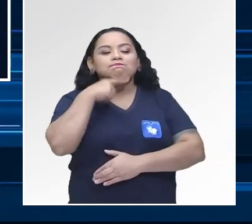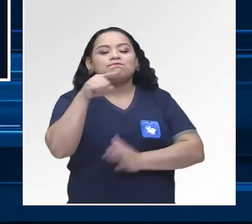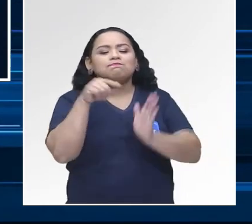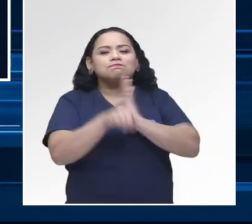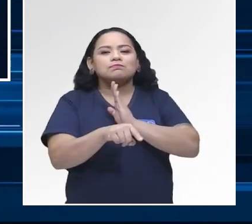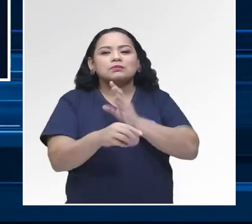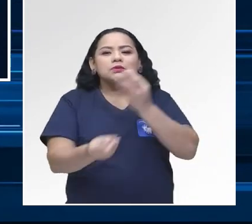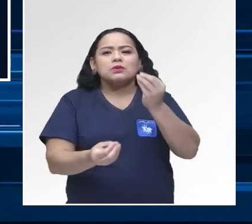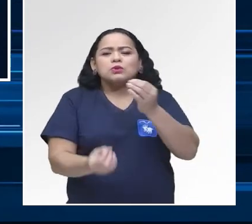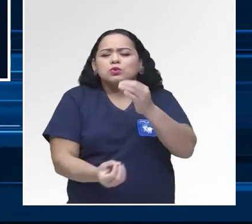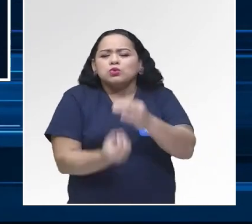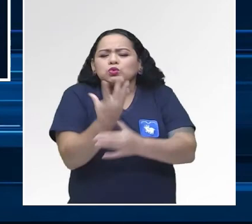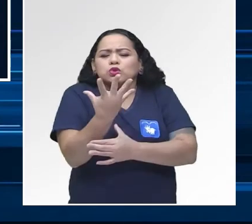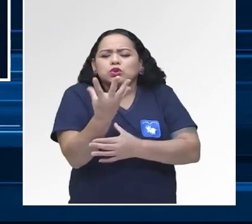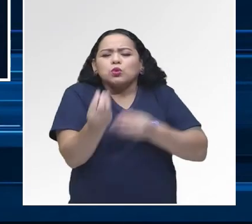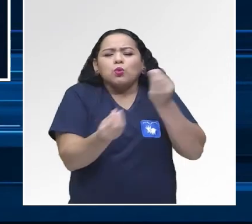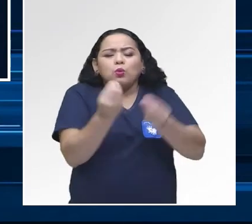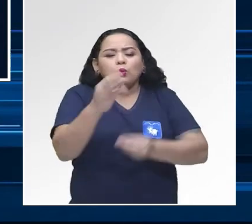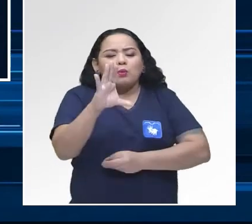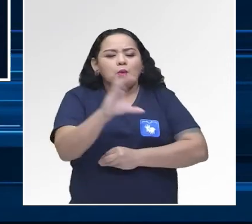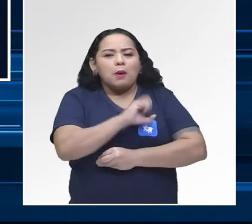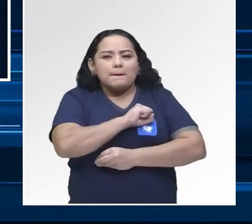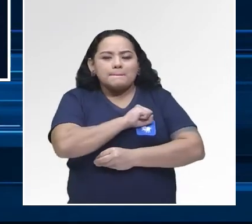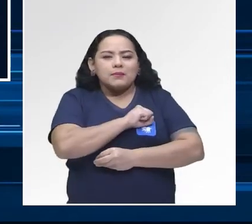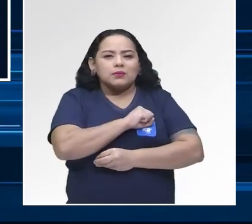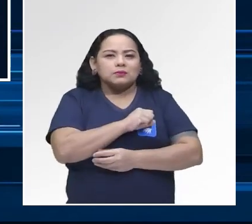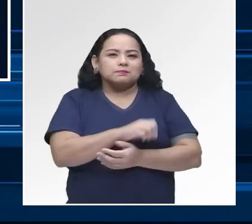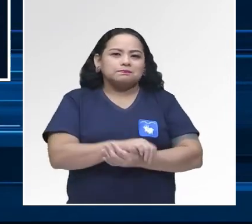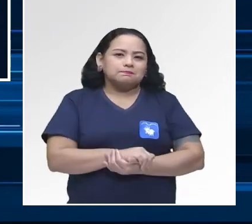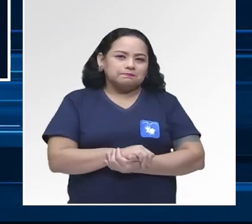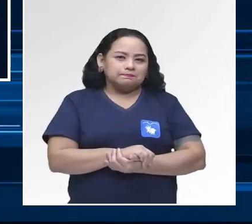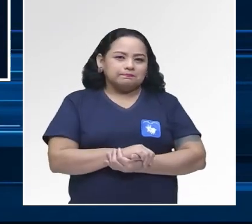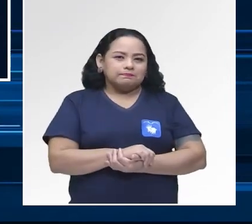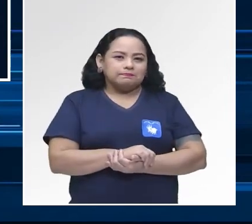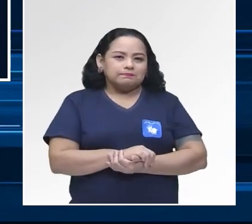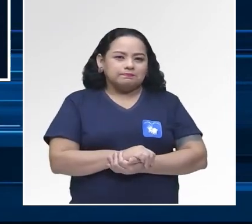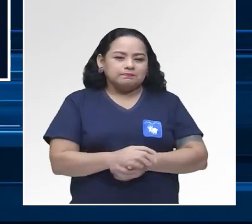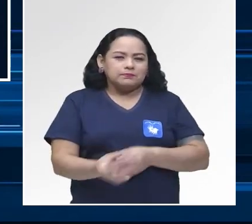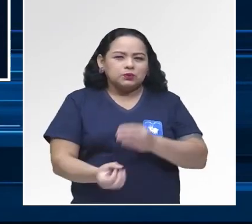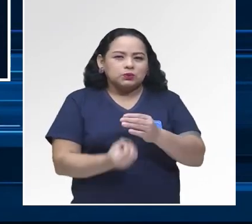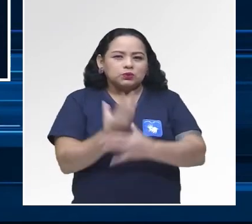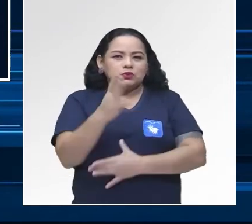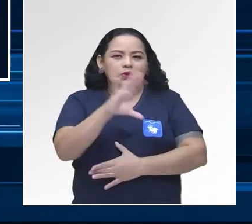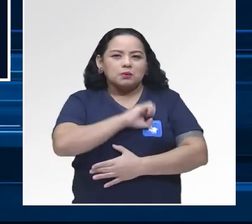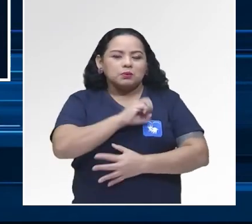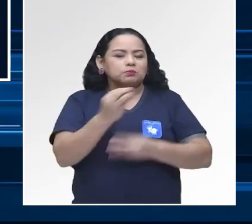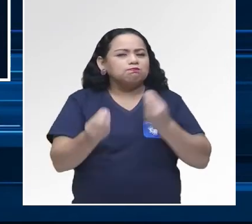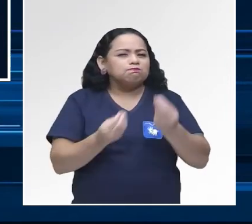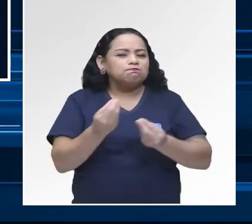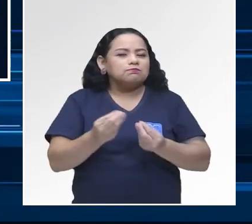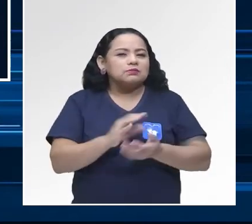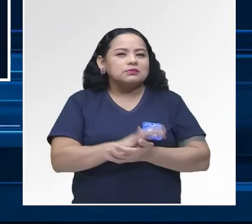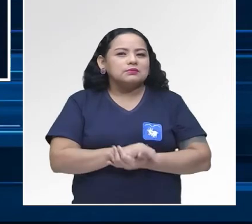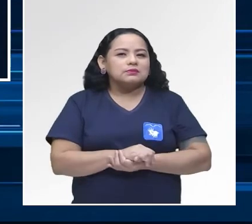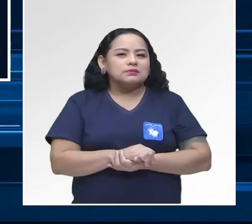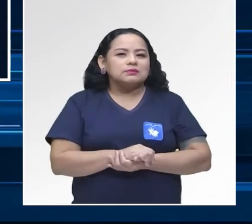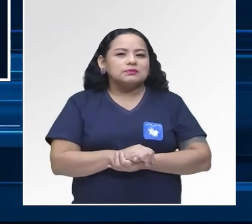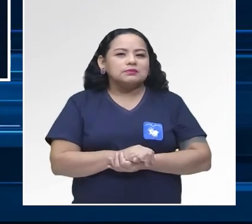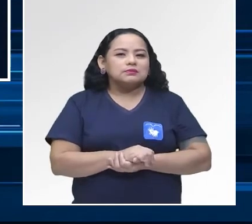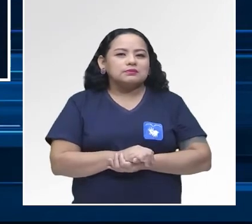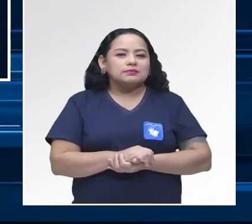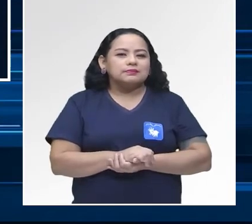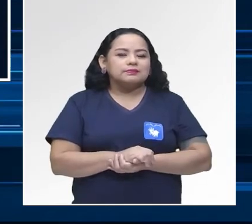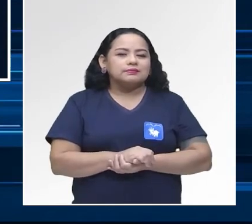Como surge o amor? Já é outro ponto, né? Como surge o amor, então? Olha